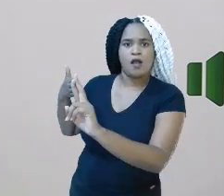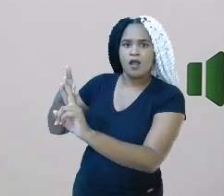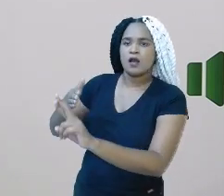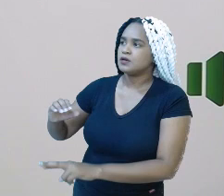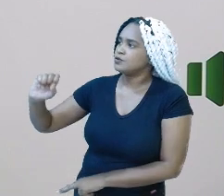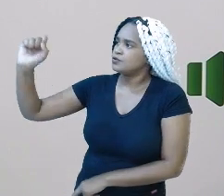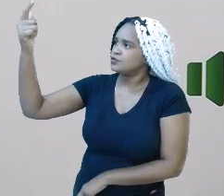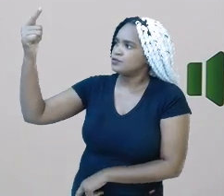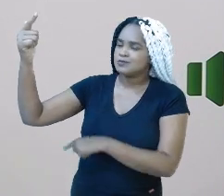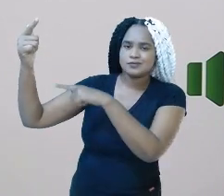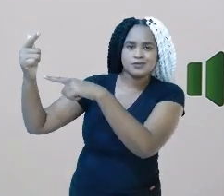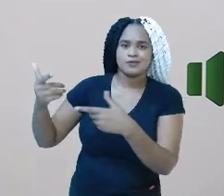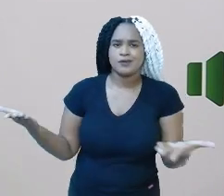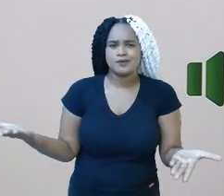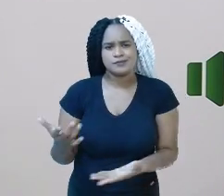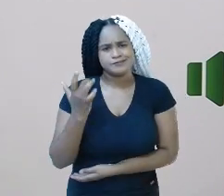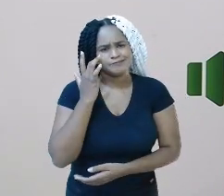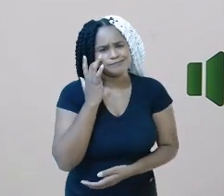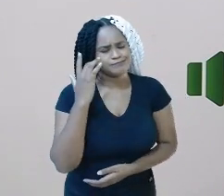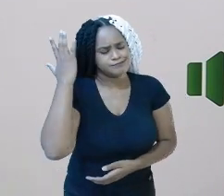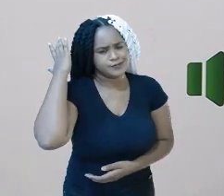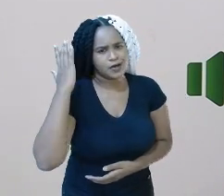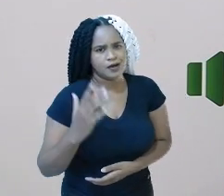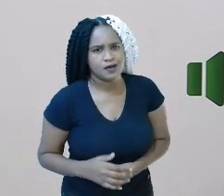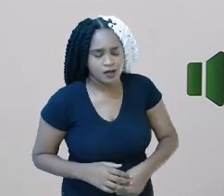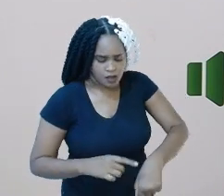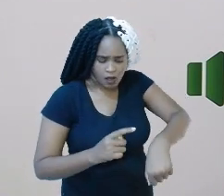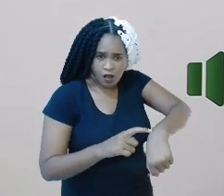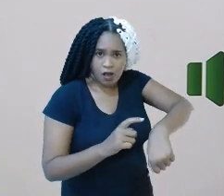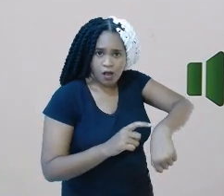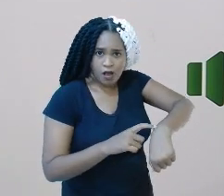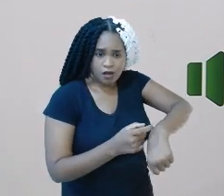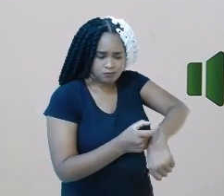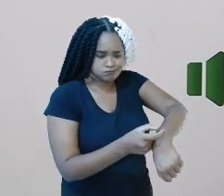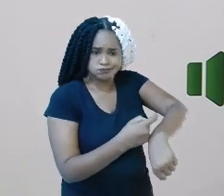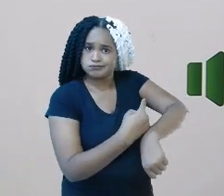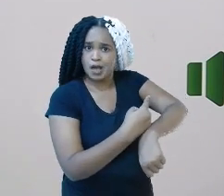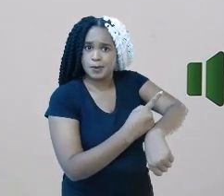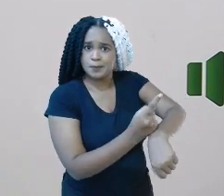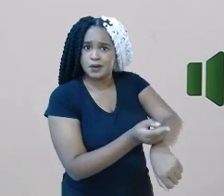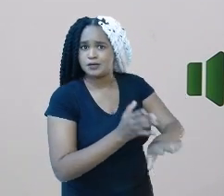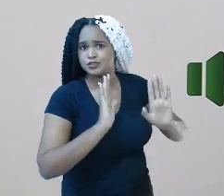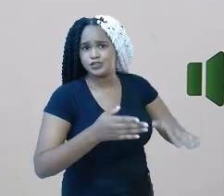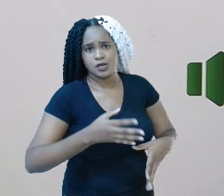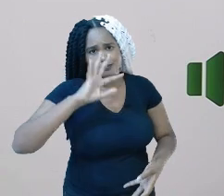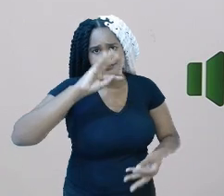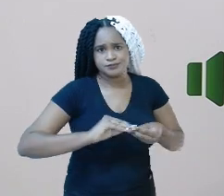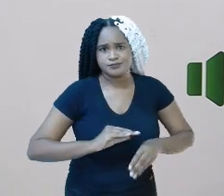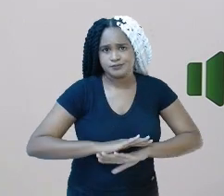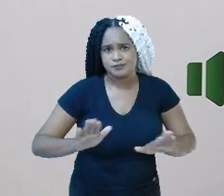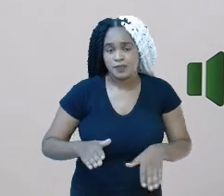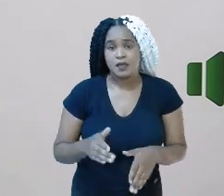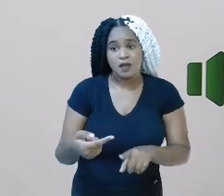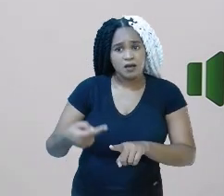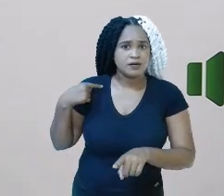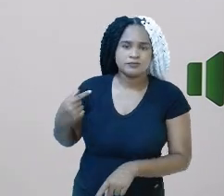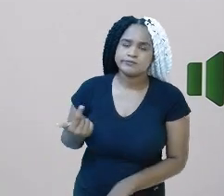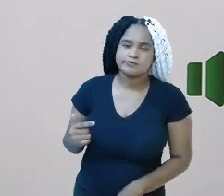tem a facilidade de olhar a hora pelo relógio, né? Aí a gente consegue se basear. Mas antes não tinham